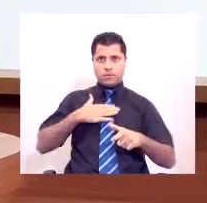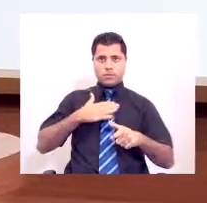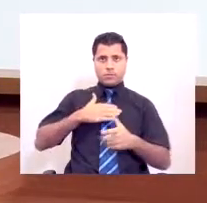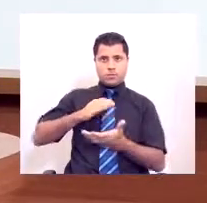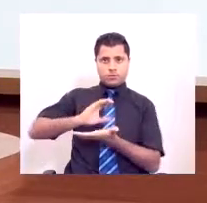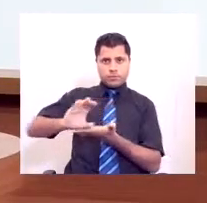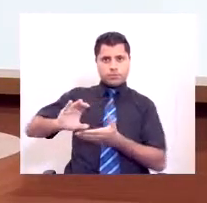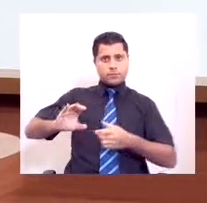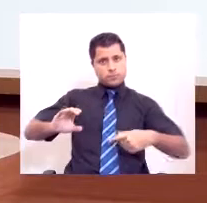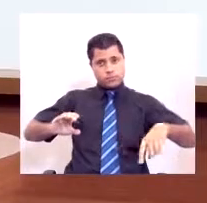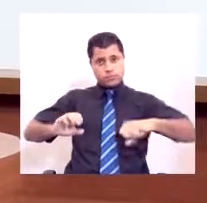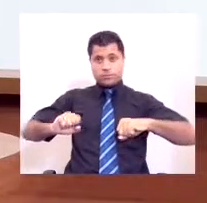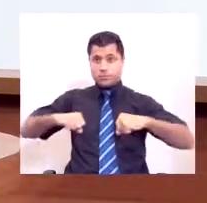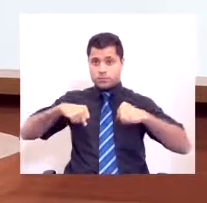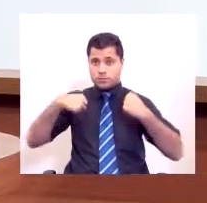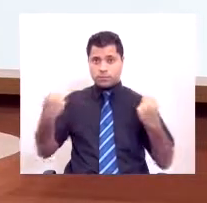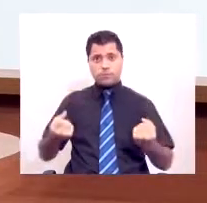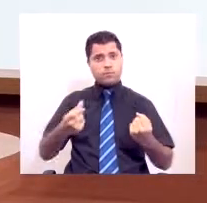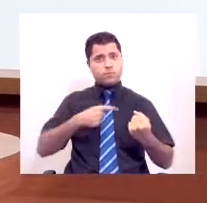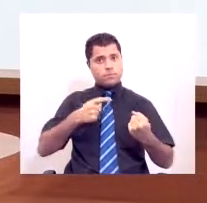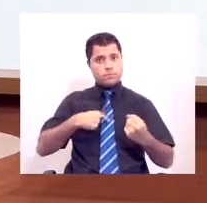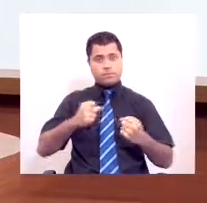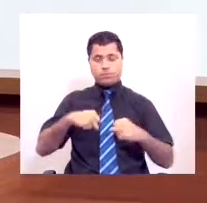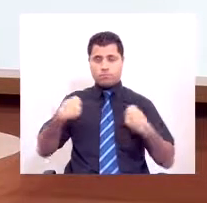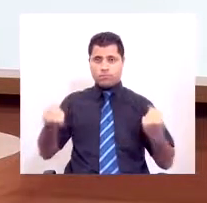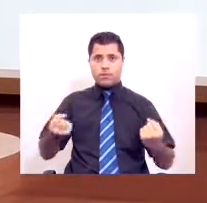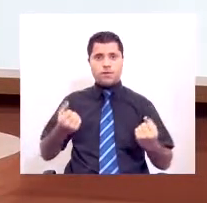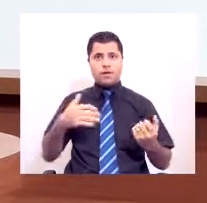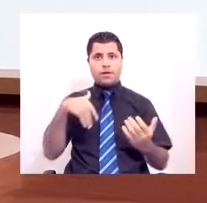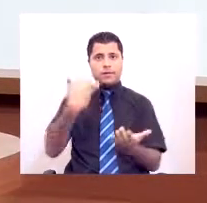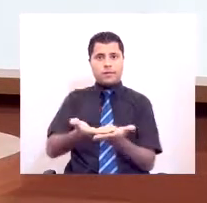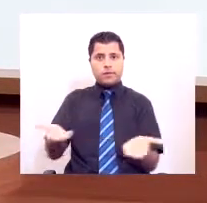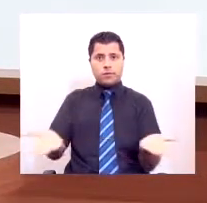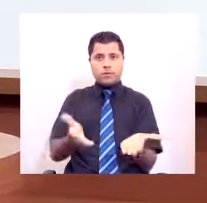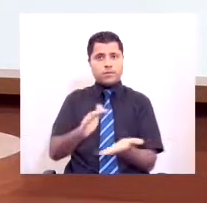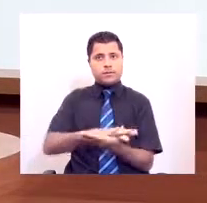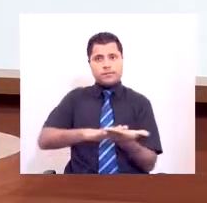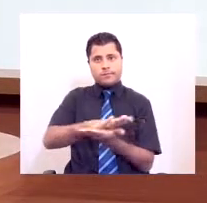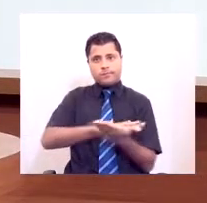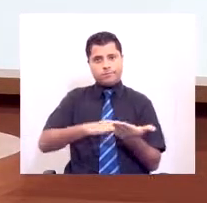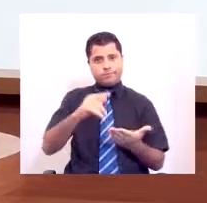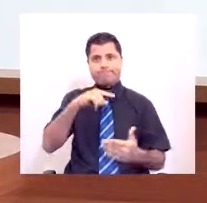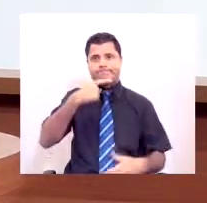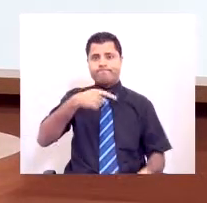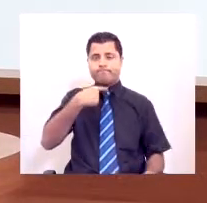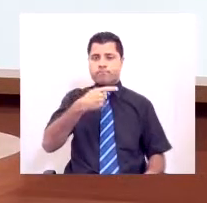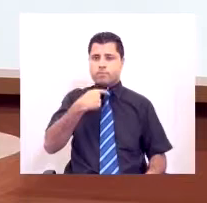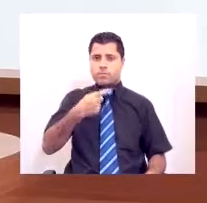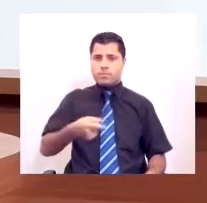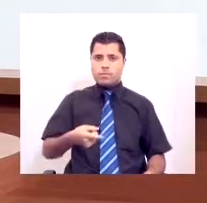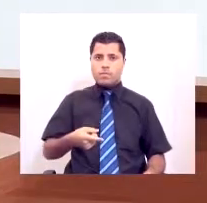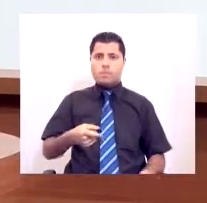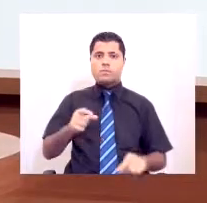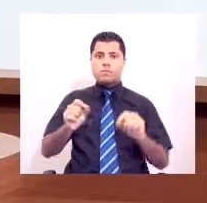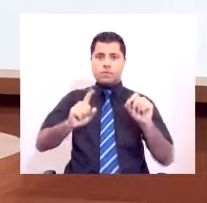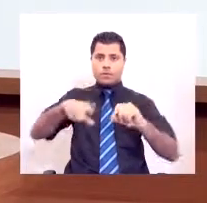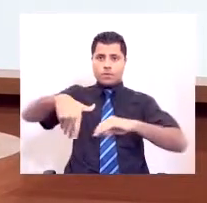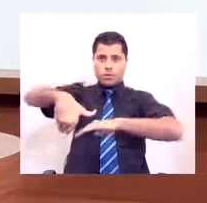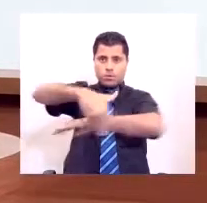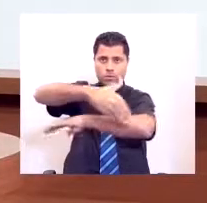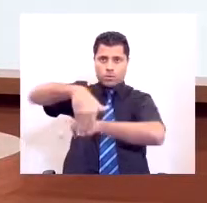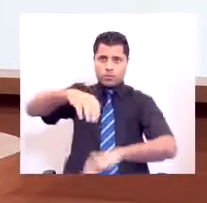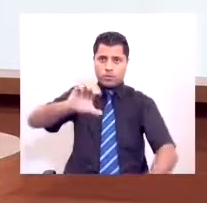estamos lutando faz um bom tempo e não estamos conseguindo, é que a rua